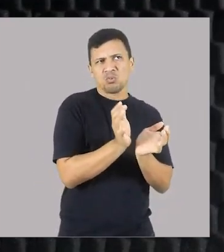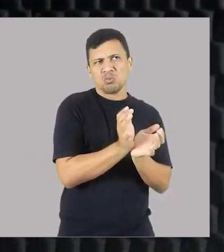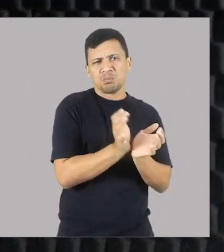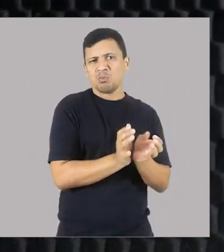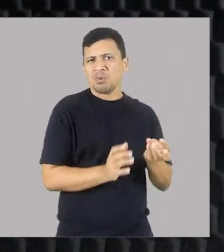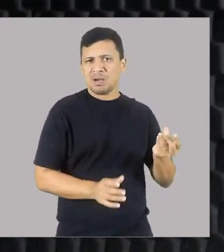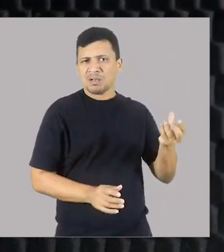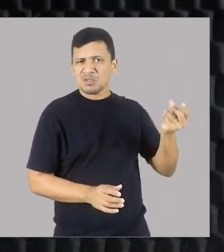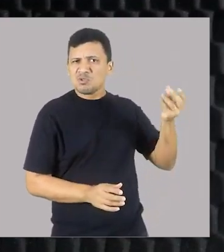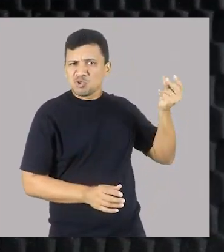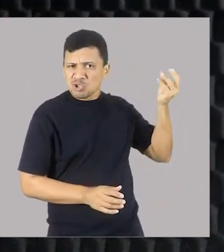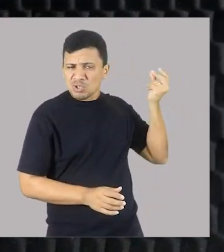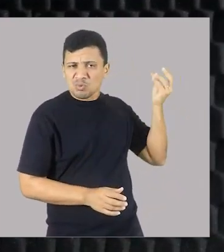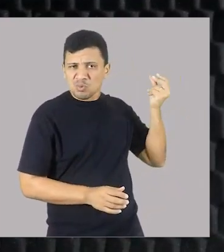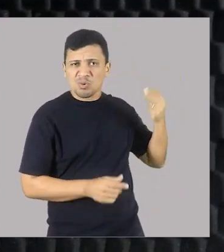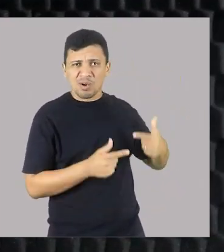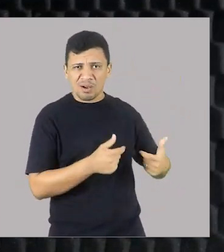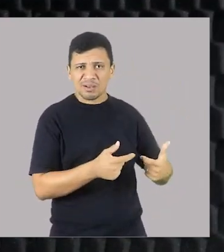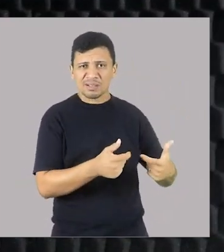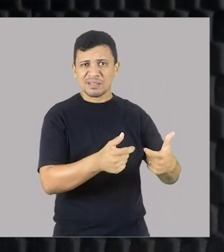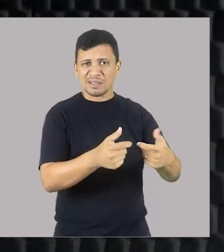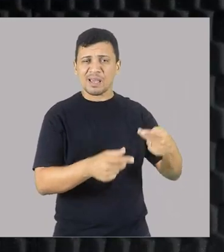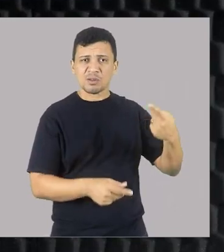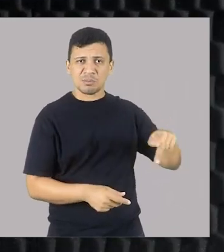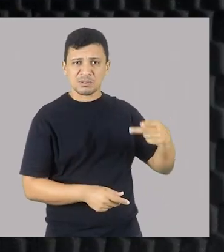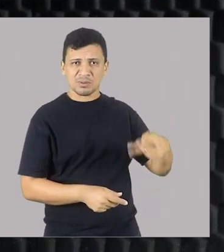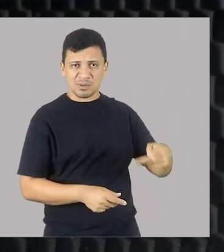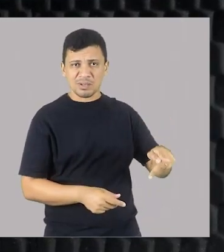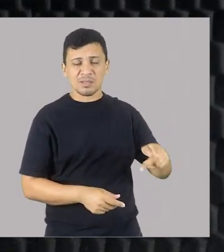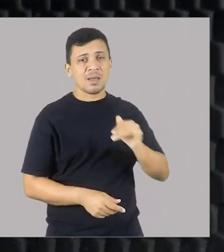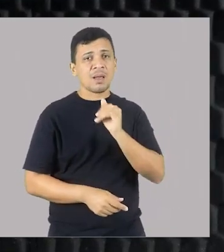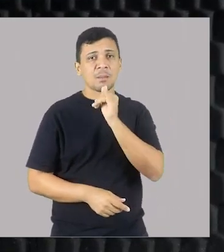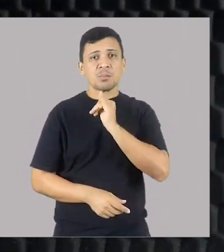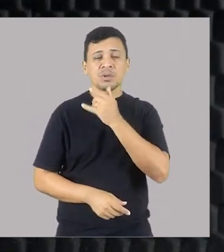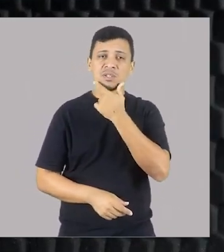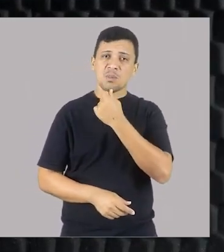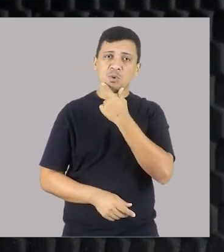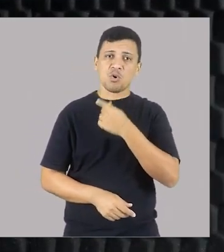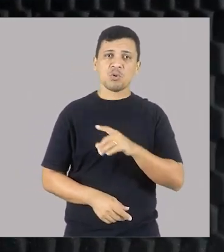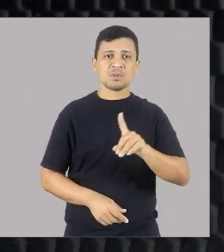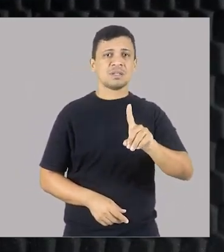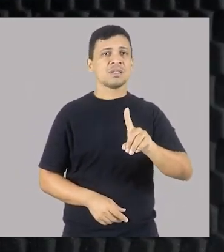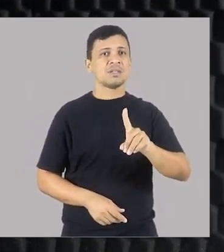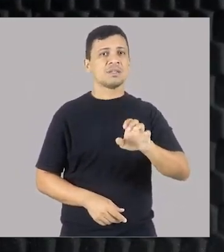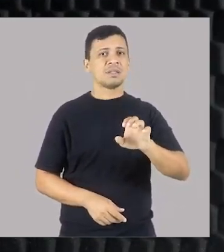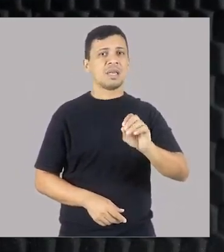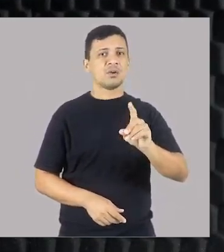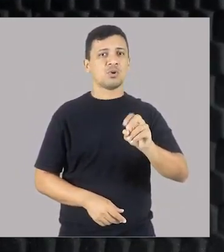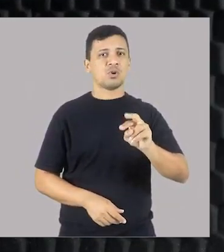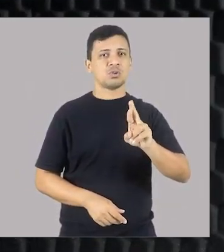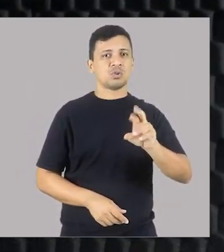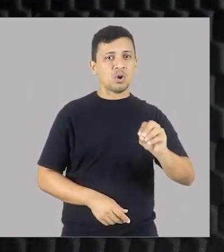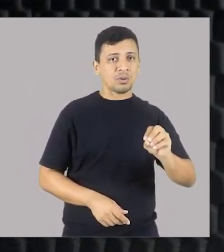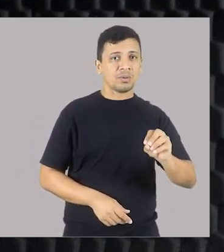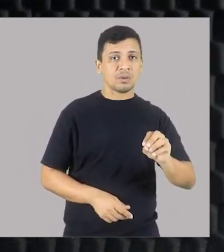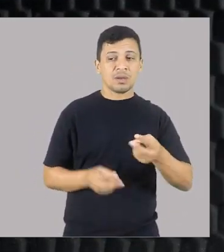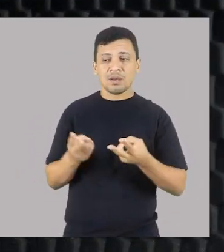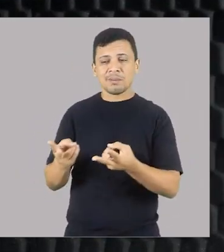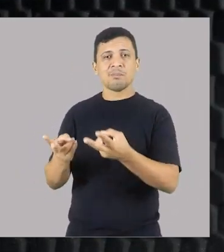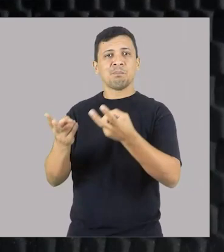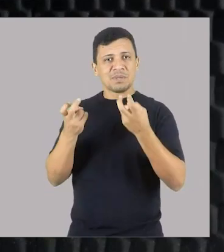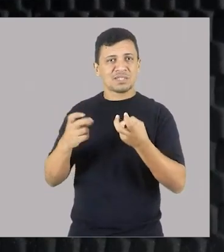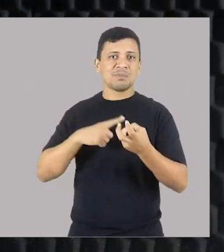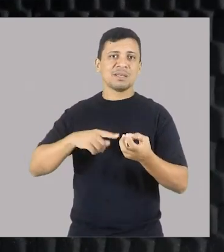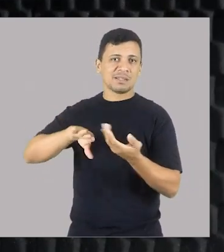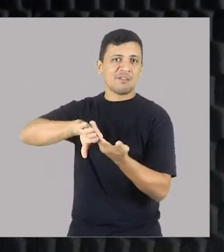participou, inclusive, de uma forma direta da Guerra do Paraguai, como é o caso de Deodoro, mas é preciso observar que houve uma ruptura E